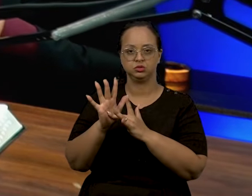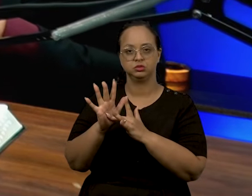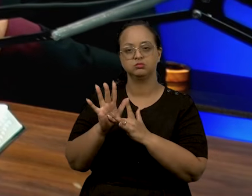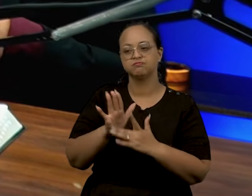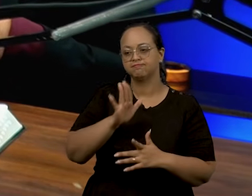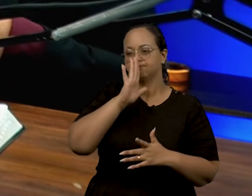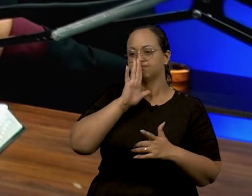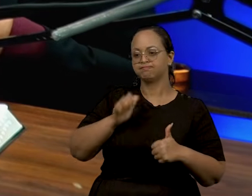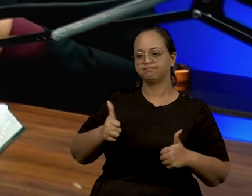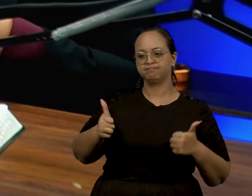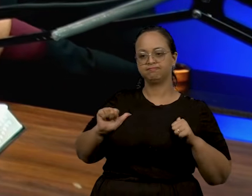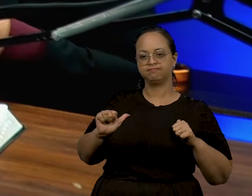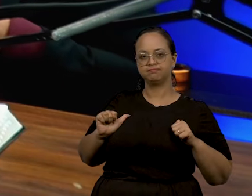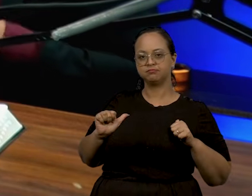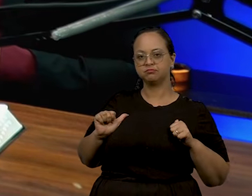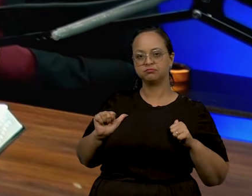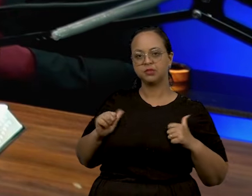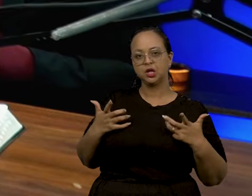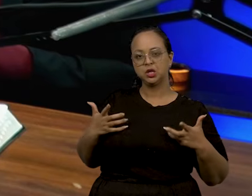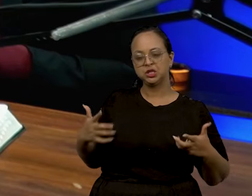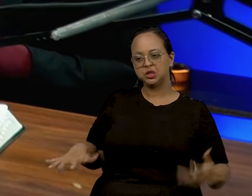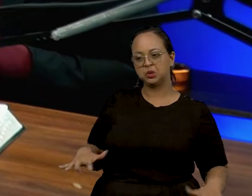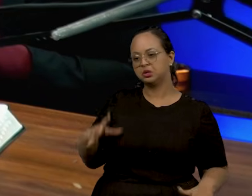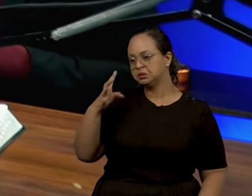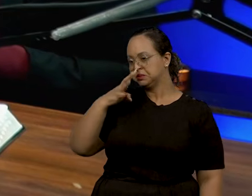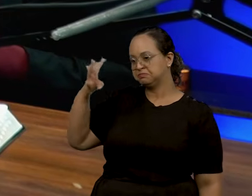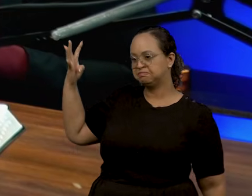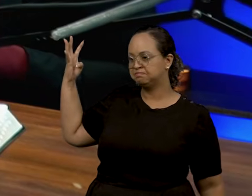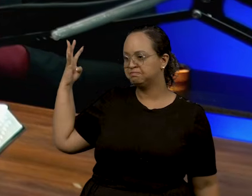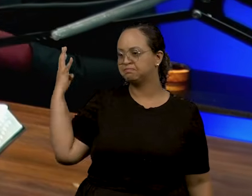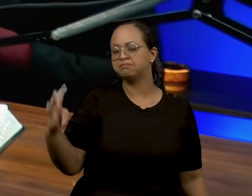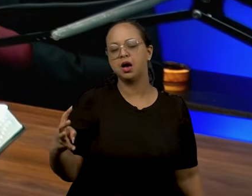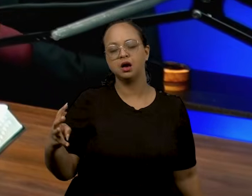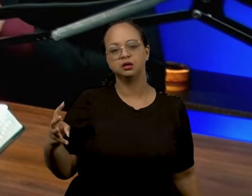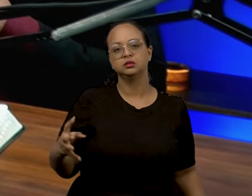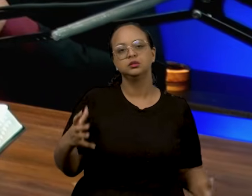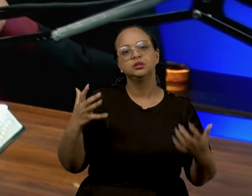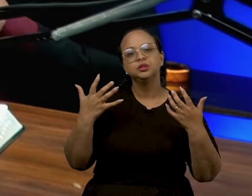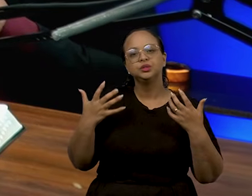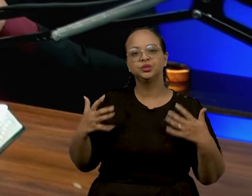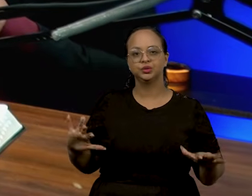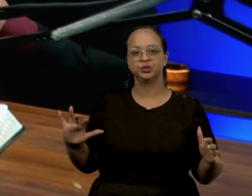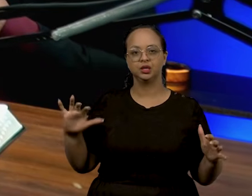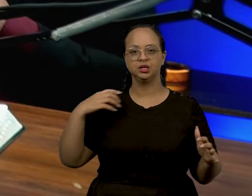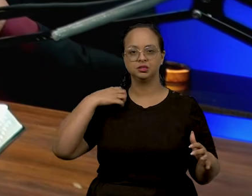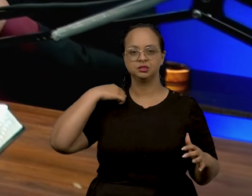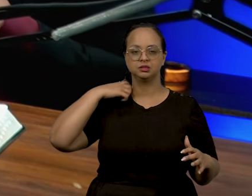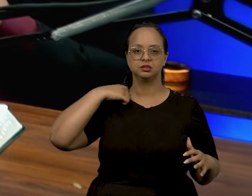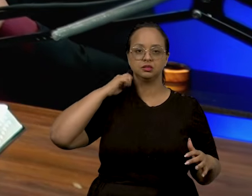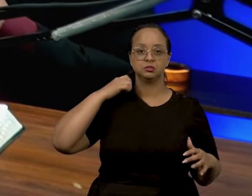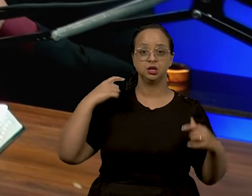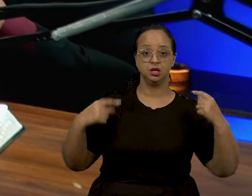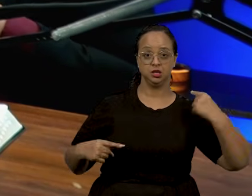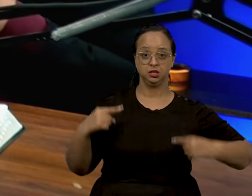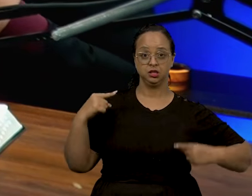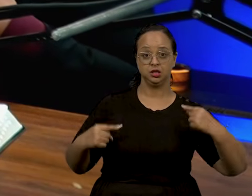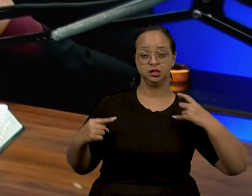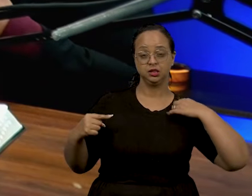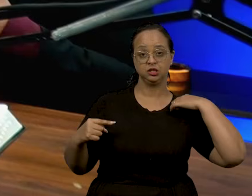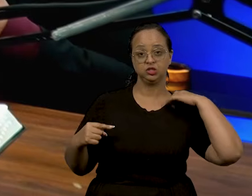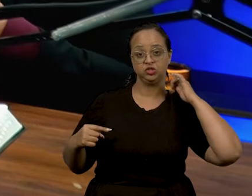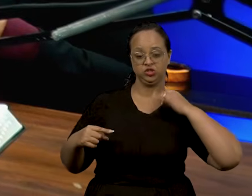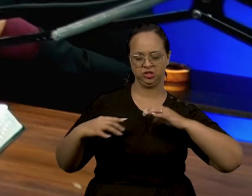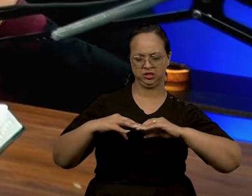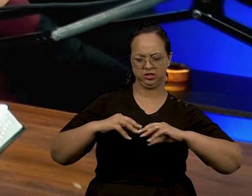que ela era uma disputa terrena. Numa parábola não, um homem ele pediu a